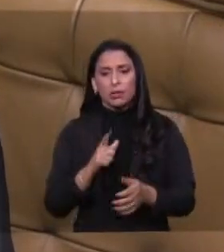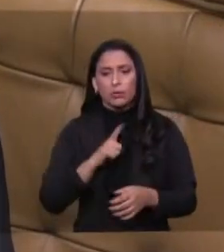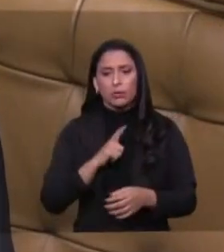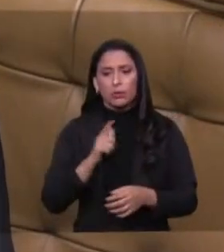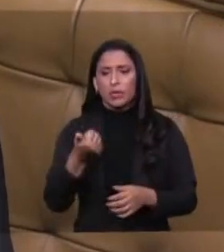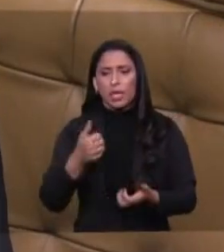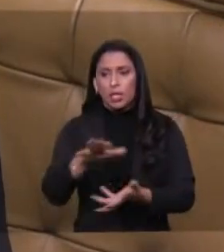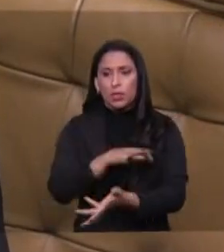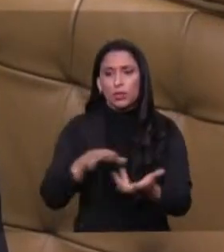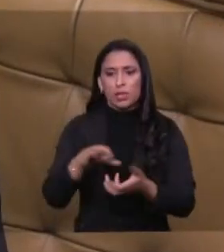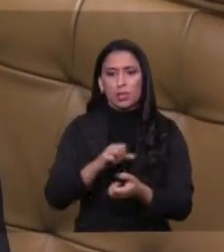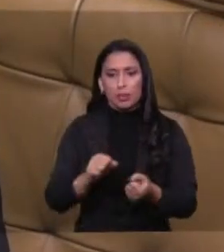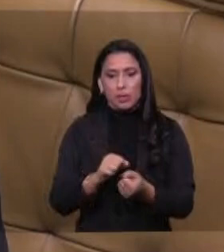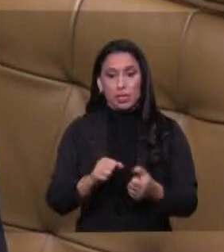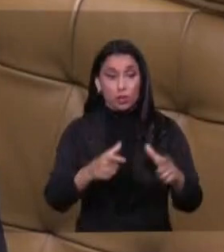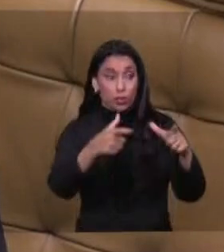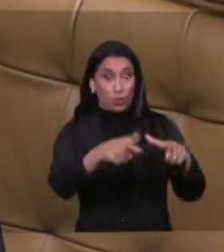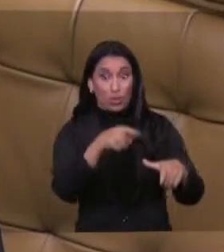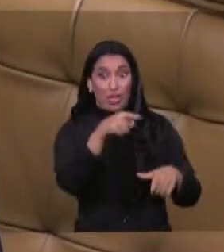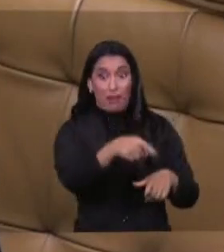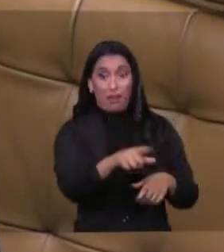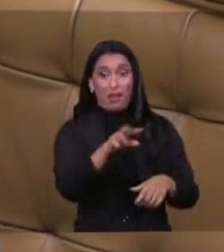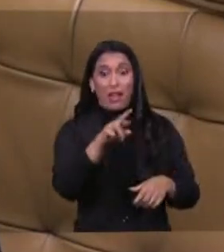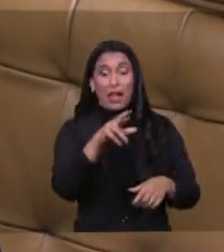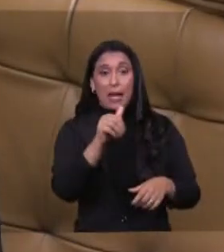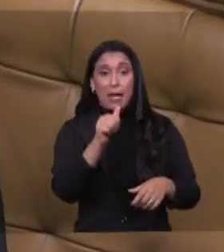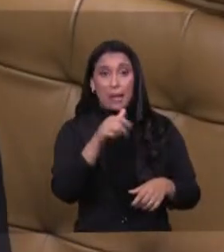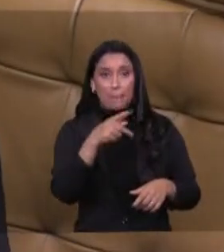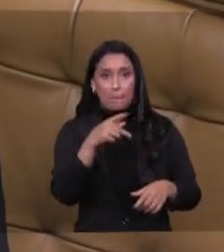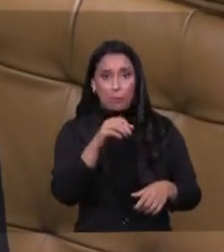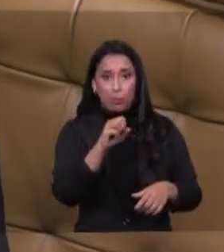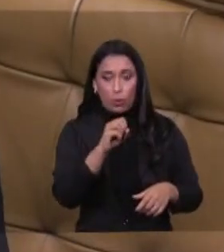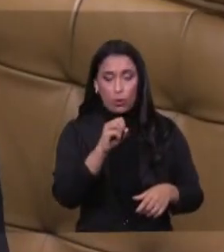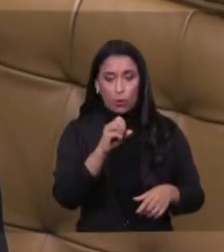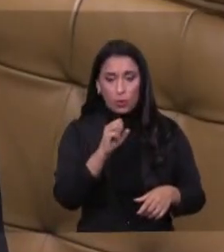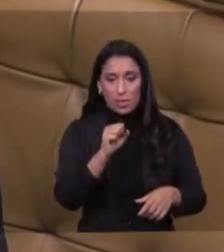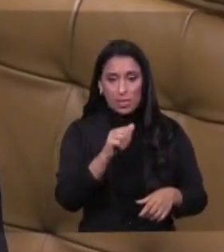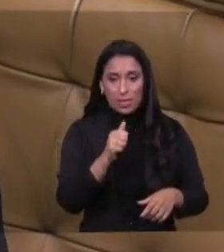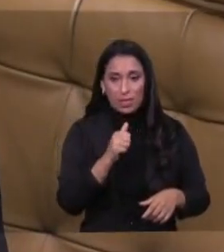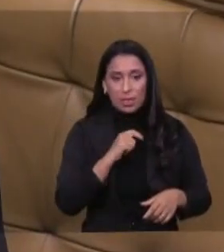Sol, aquelas pessoas não tinham energia.